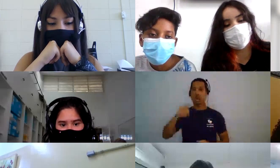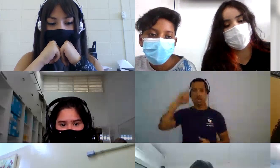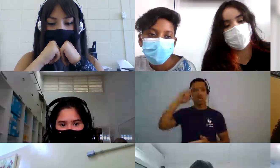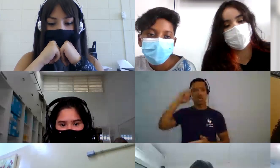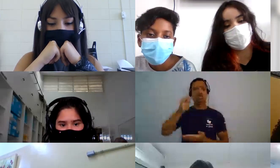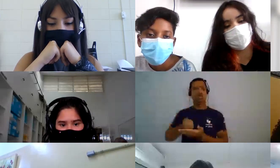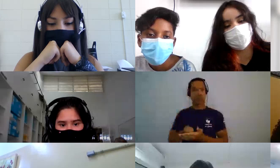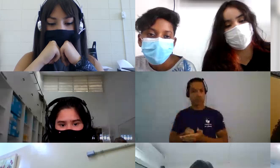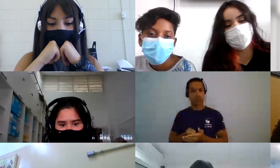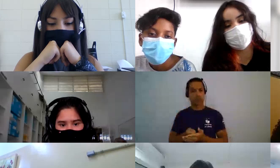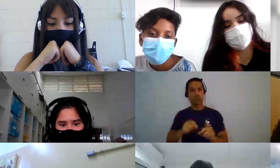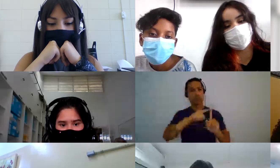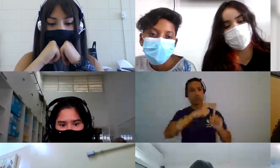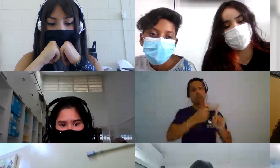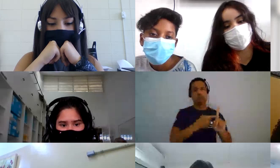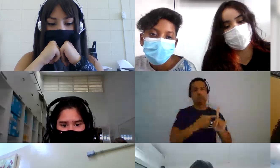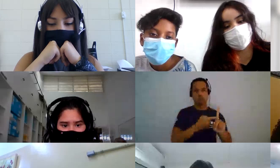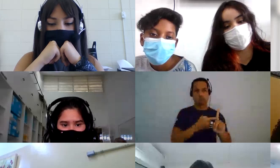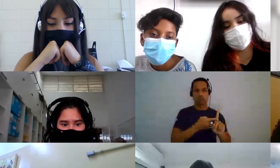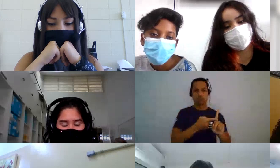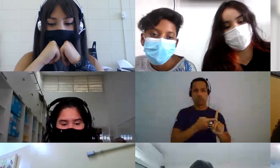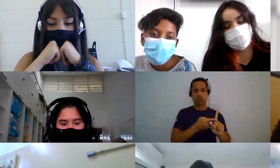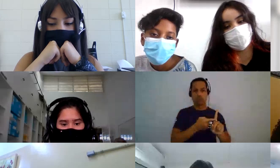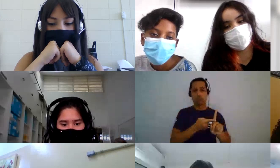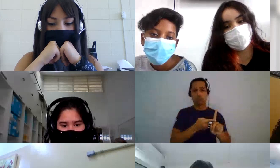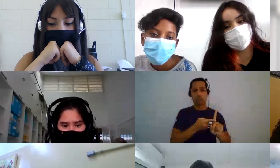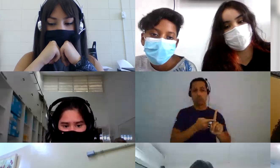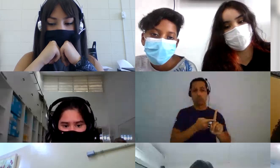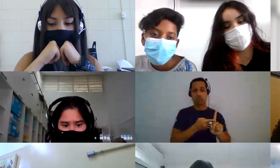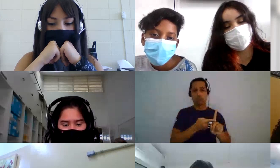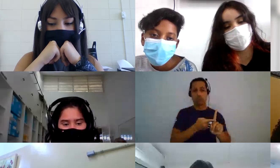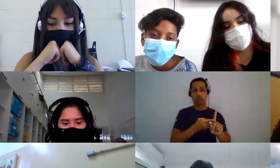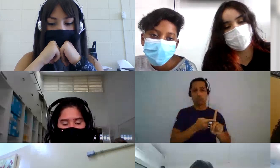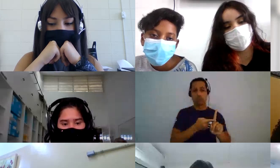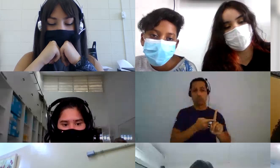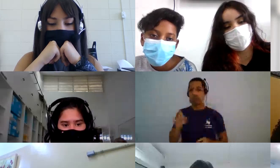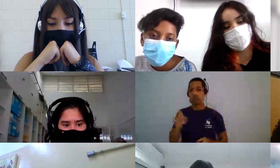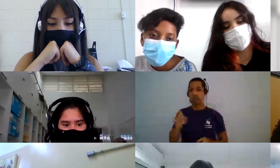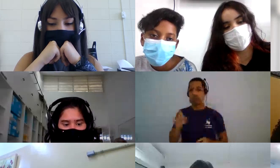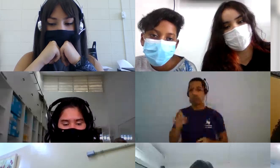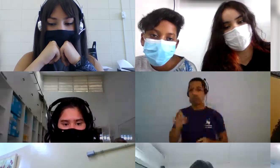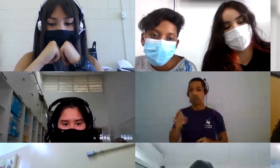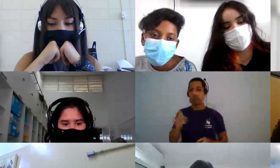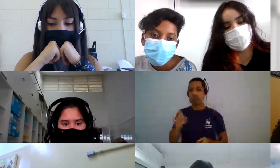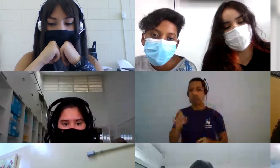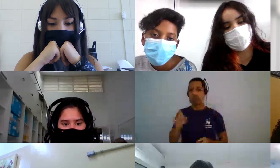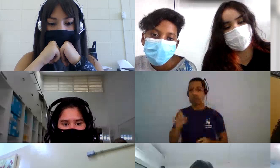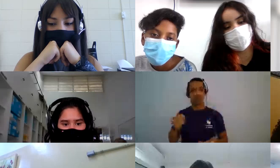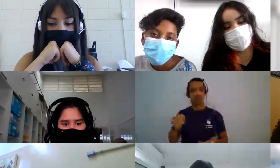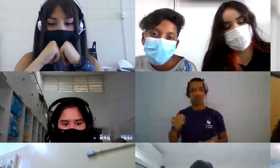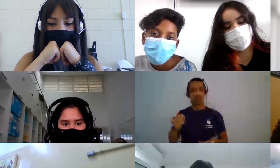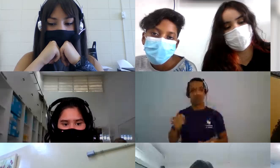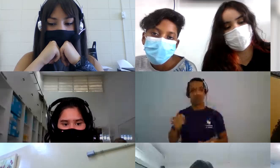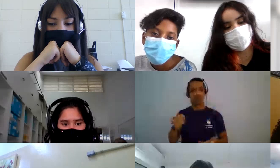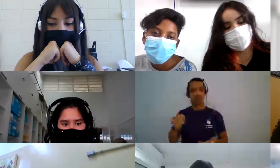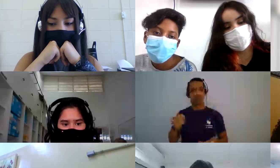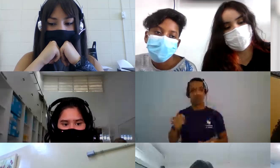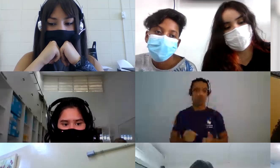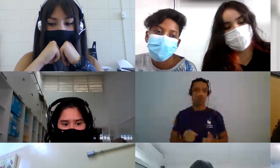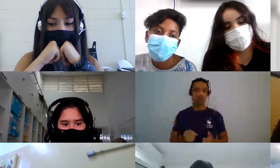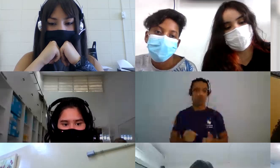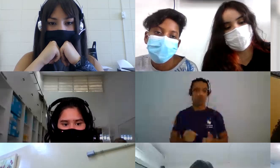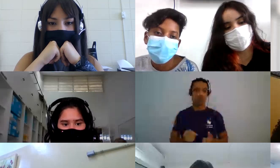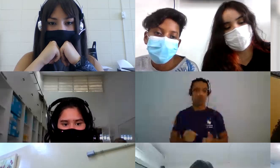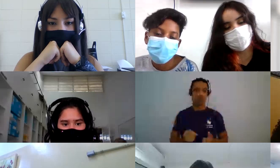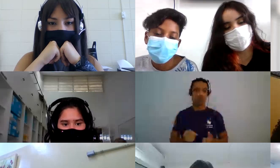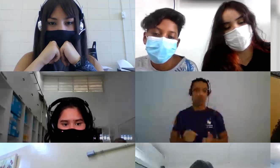e a hora que você quiser ter filho. E aqui é uma coisa que parece que as pessoas esquecem, né? Primeiro, tem gente que nem vai ter filho. Alguém